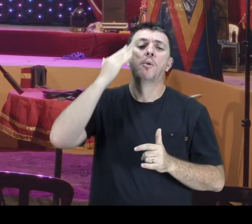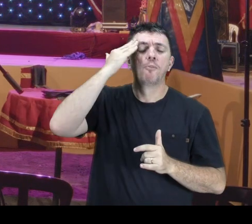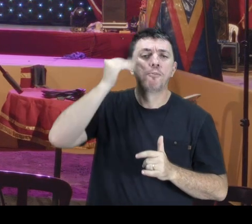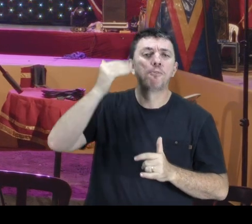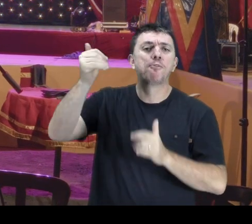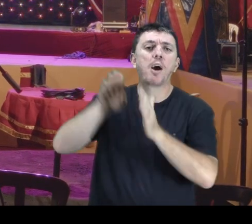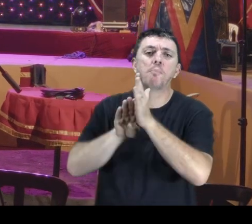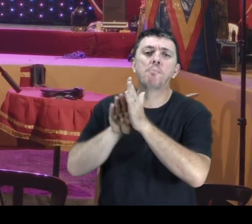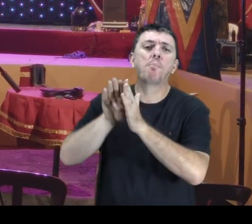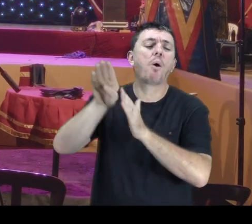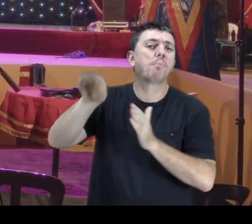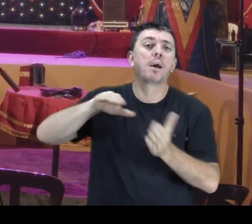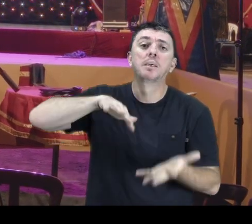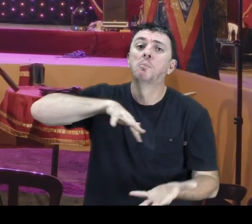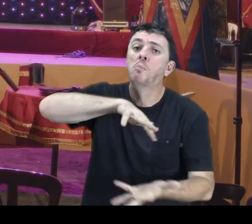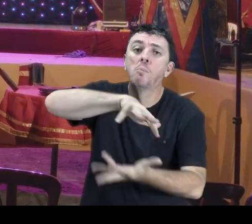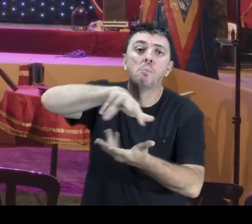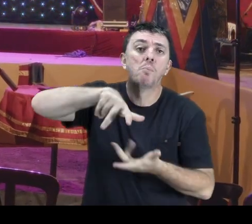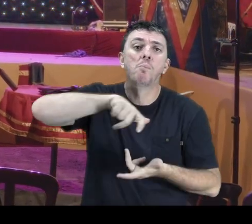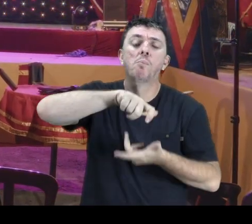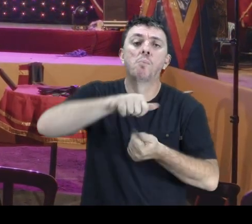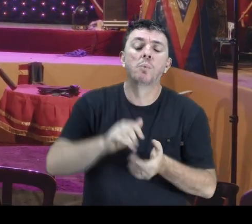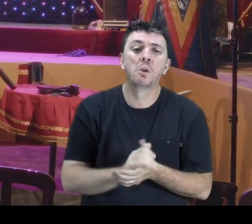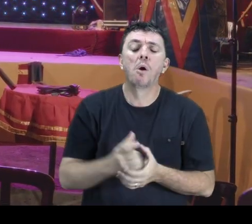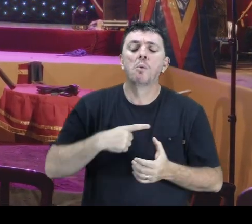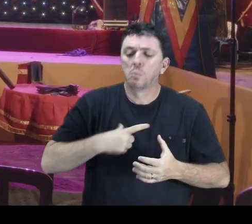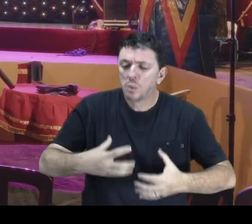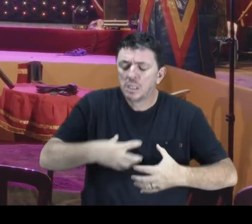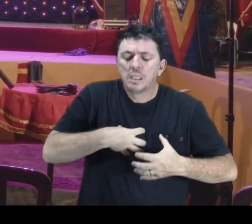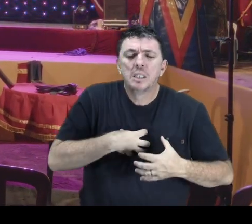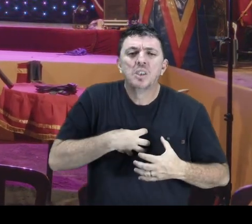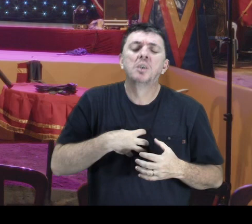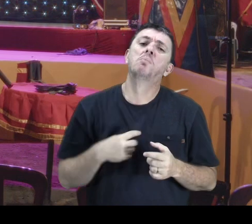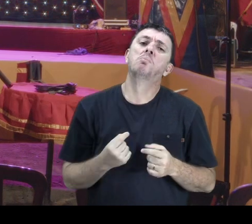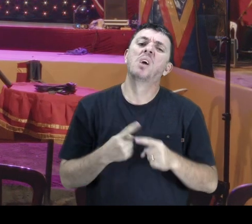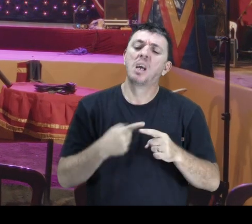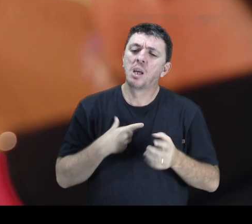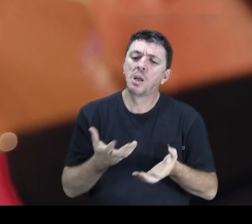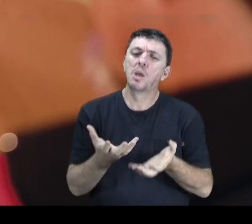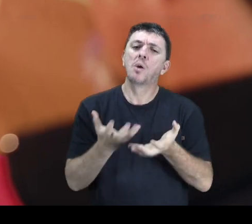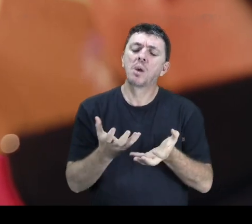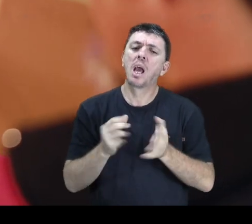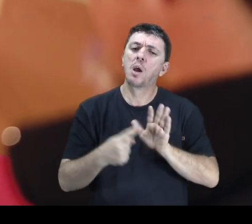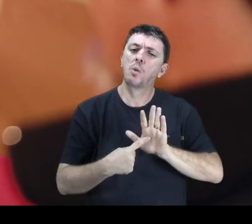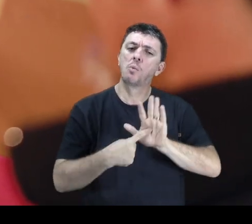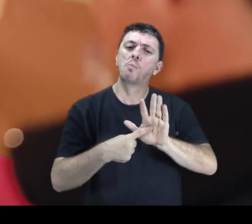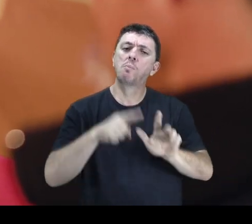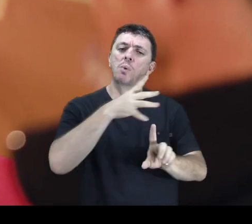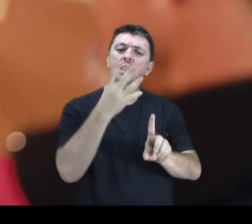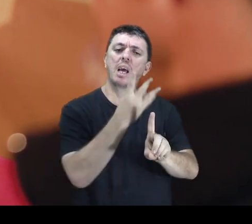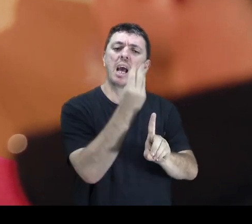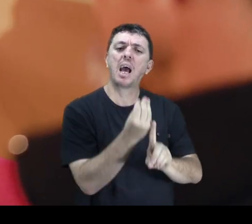eu pressenti. Uhum. Mas eu não tinha ideia. Eu só falava assim, não, eu quero fazer isso, quero passar minha arte para